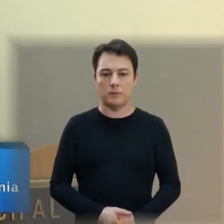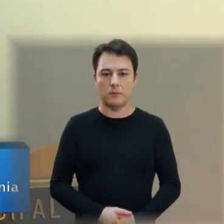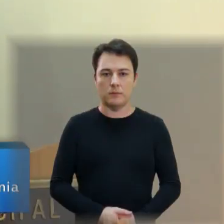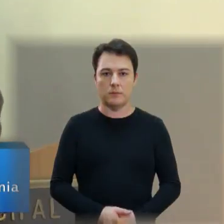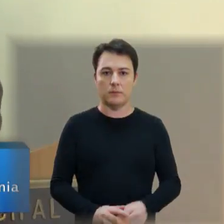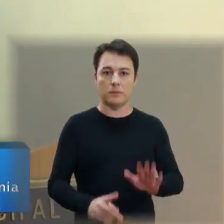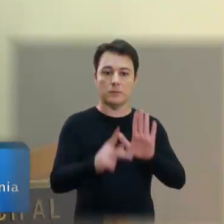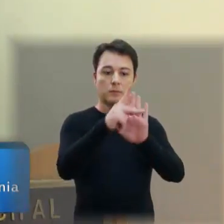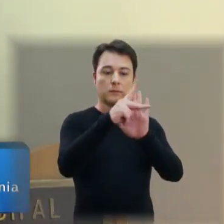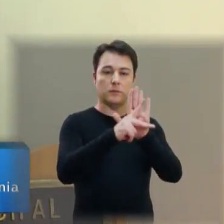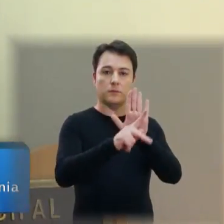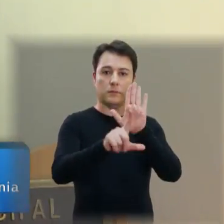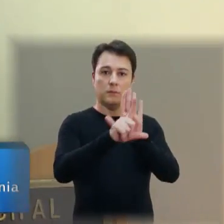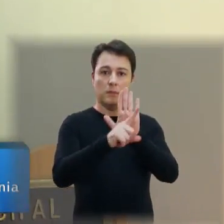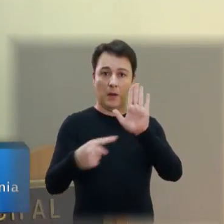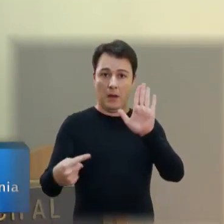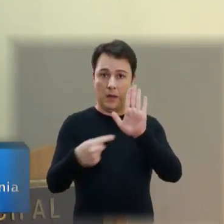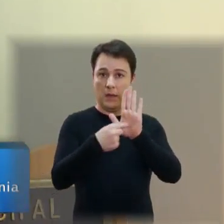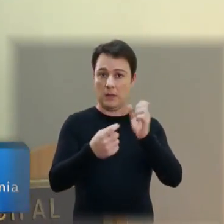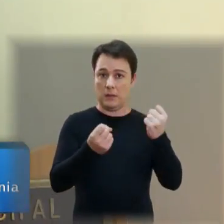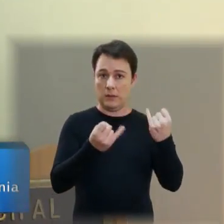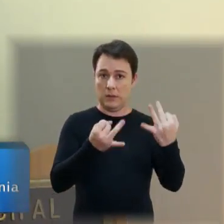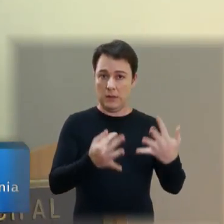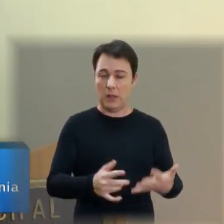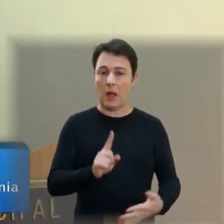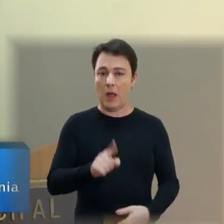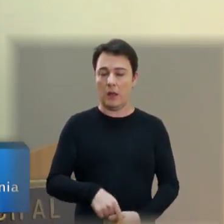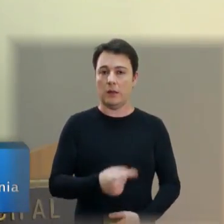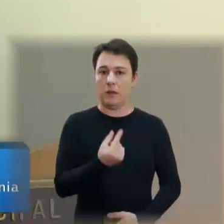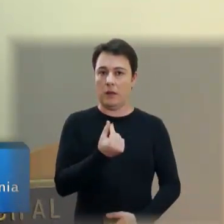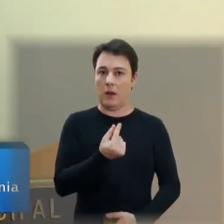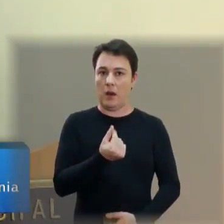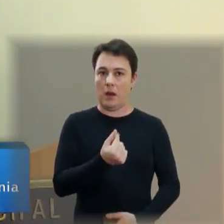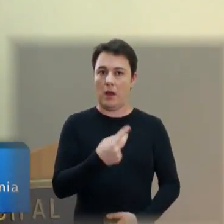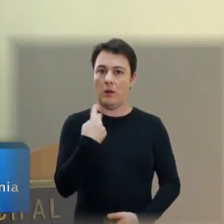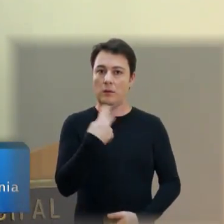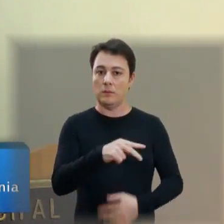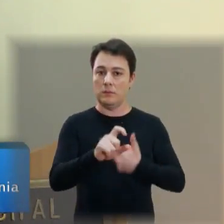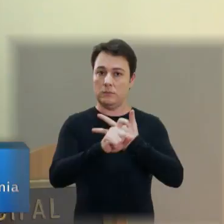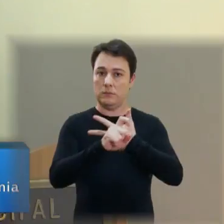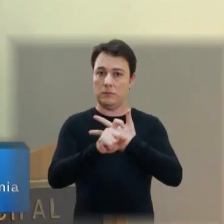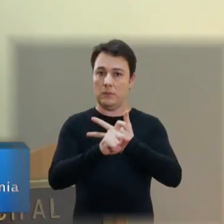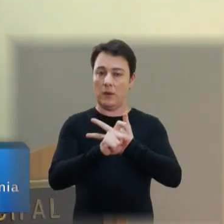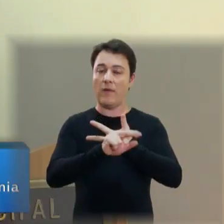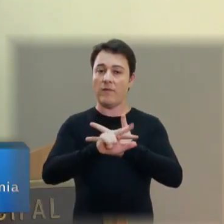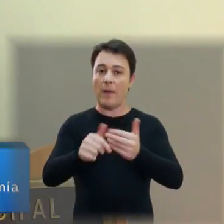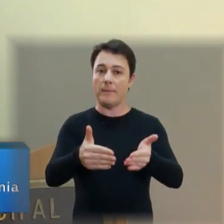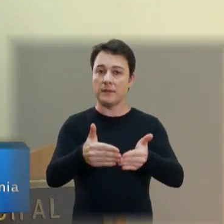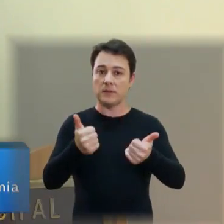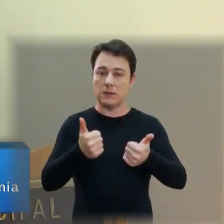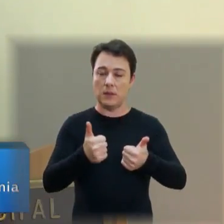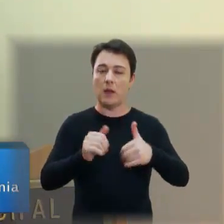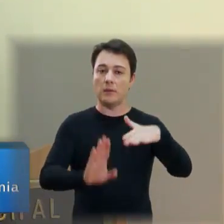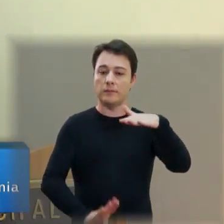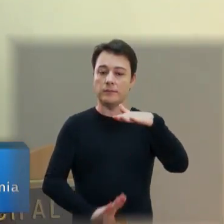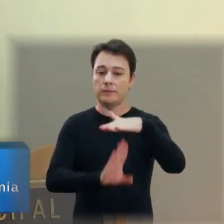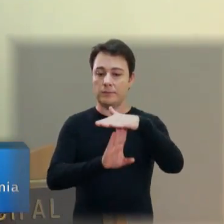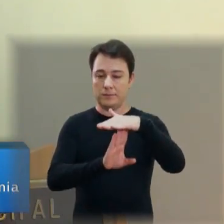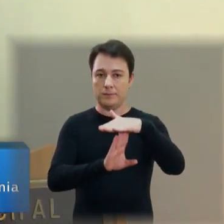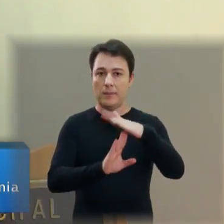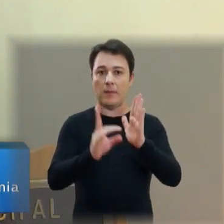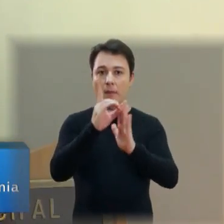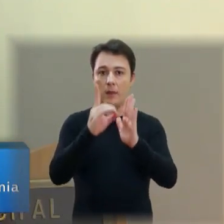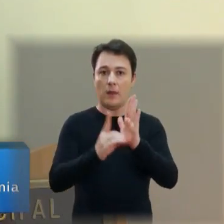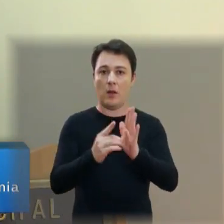Esse projeto de lei ratifica a abertura pelo Poder Executivo de um crédito adicional extraordinário previsto no